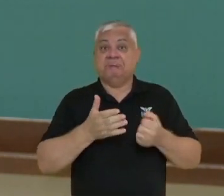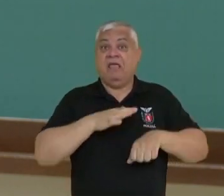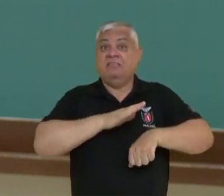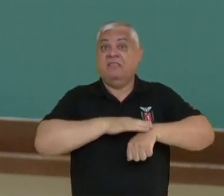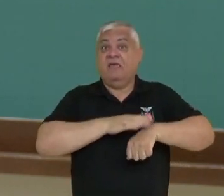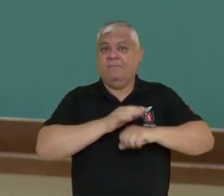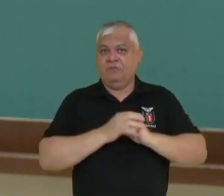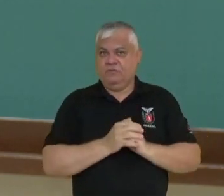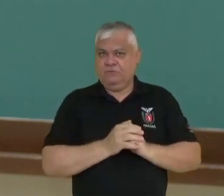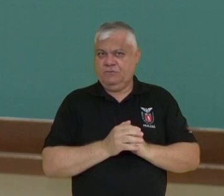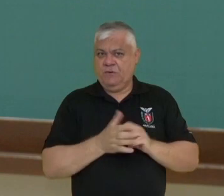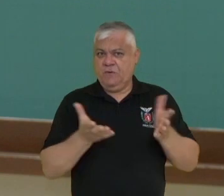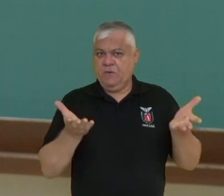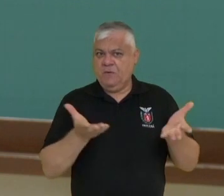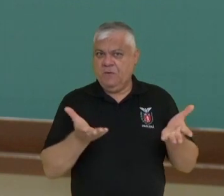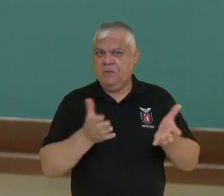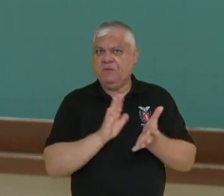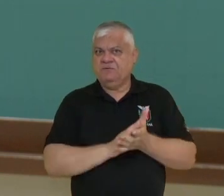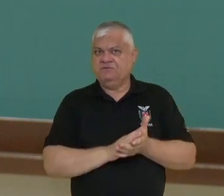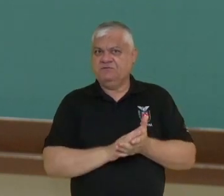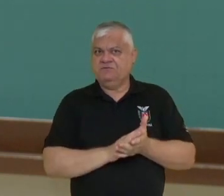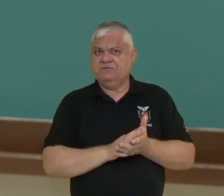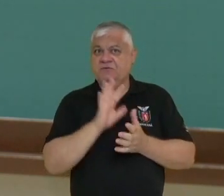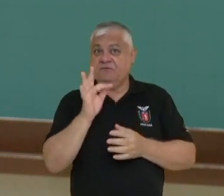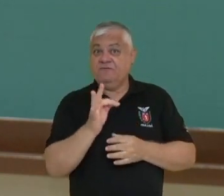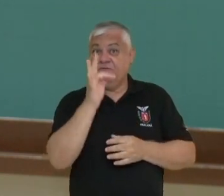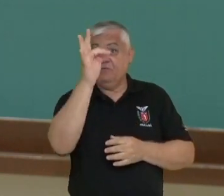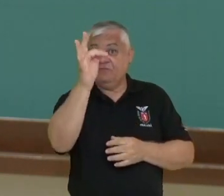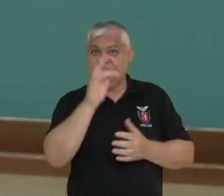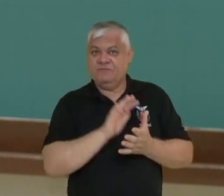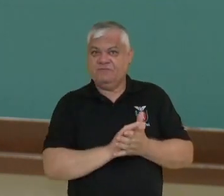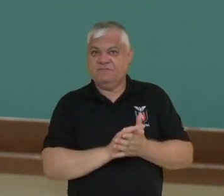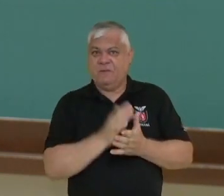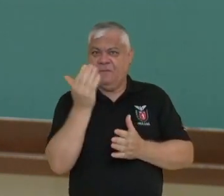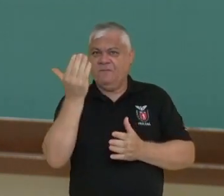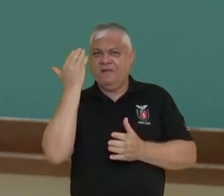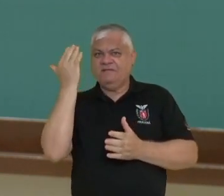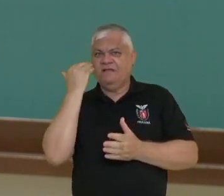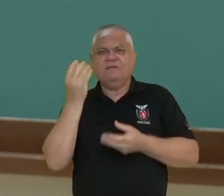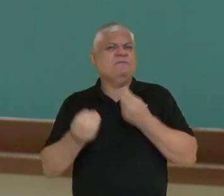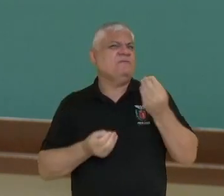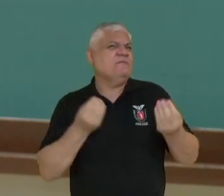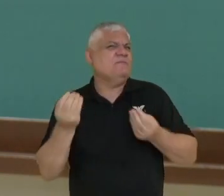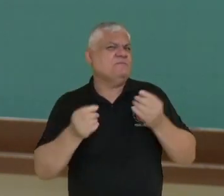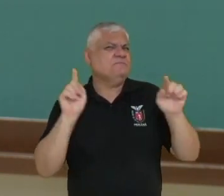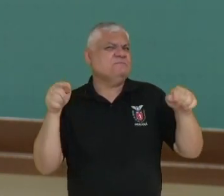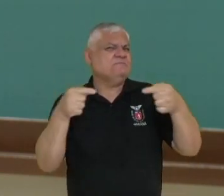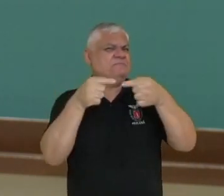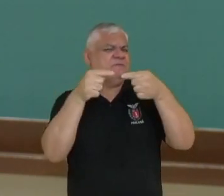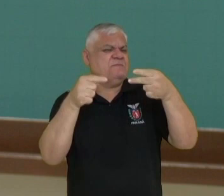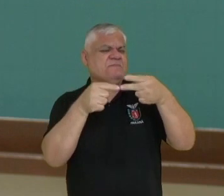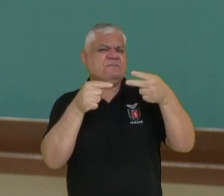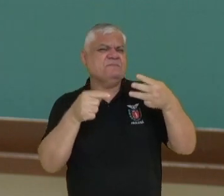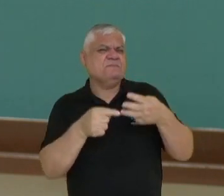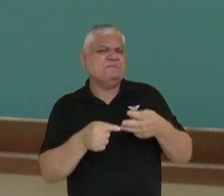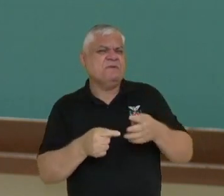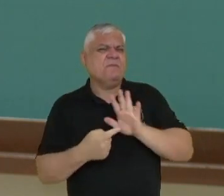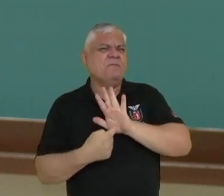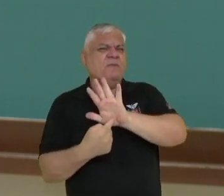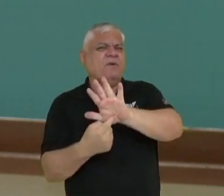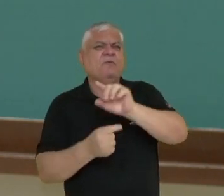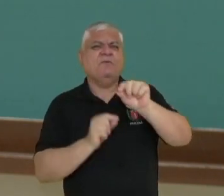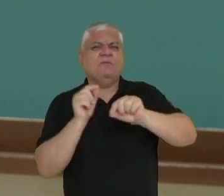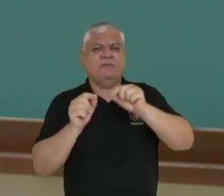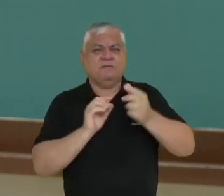no pretérito, quando ele está no presente, quando ele está no futuro. Qual que é a finalidade disso? O que ele está indicando,